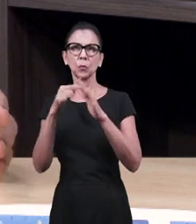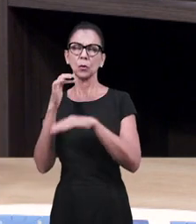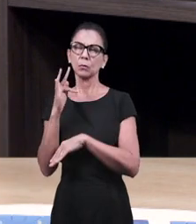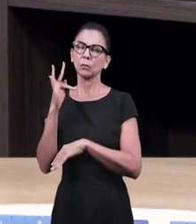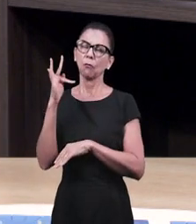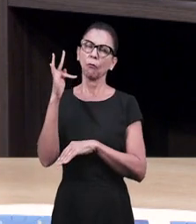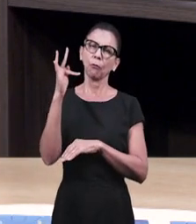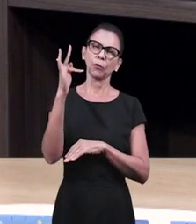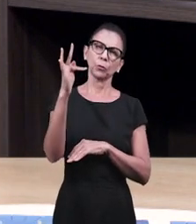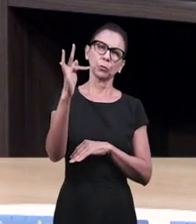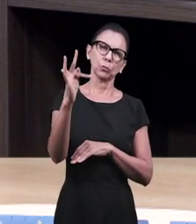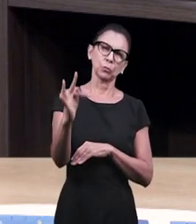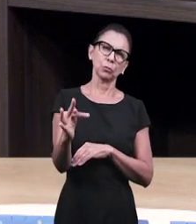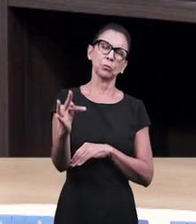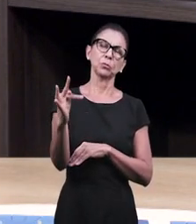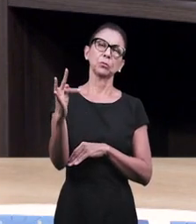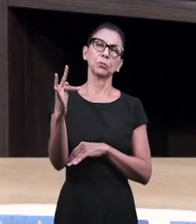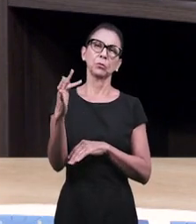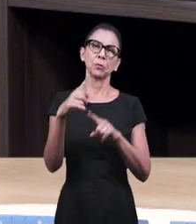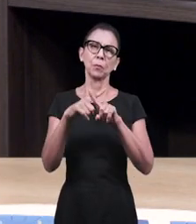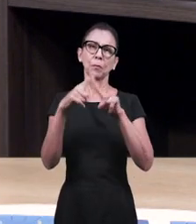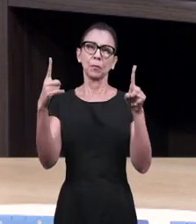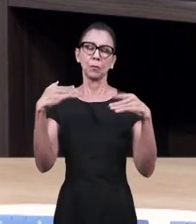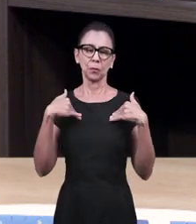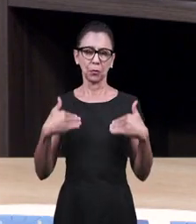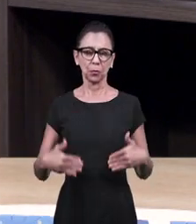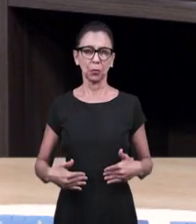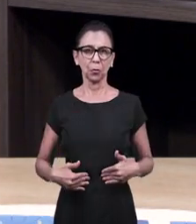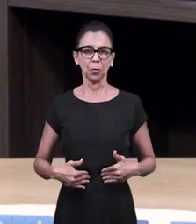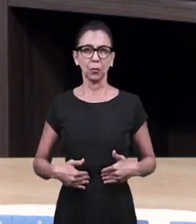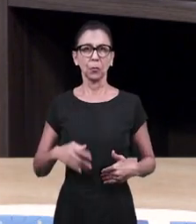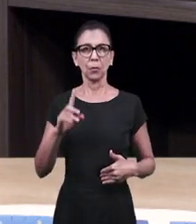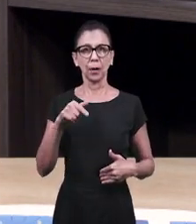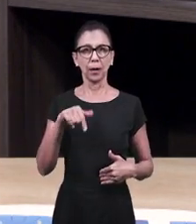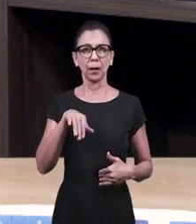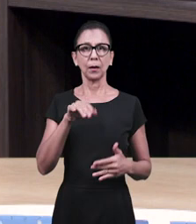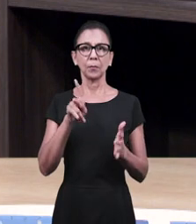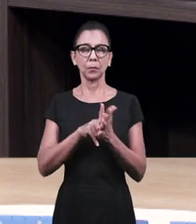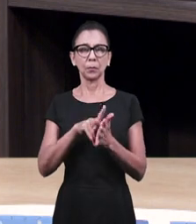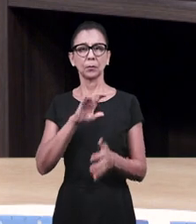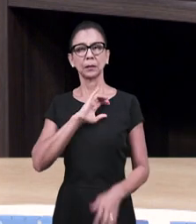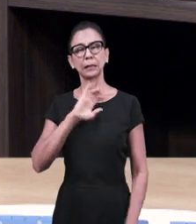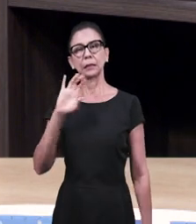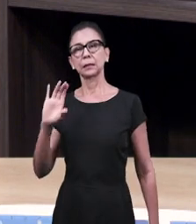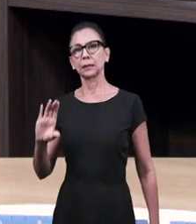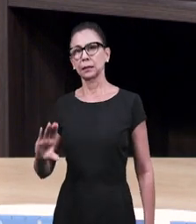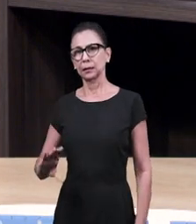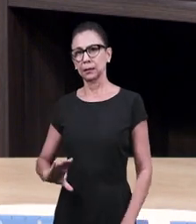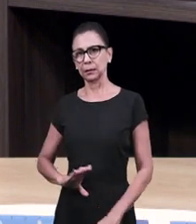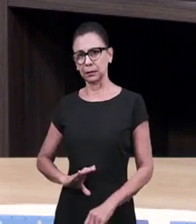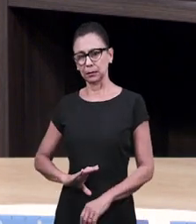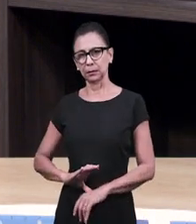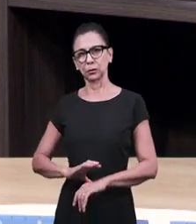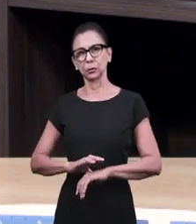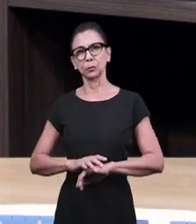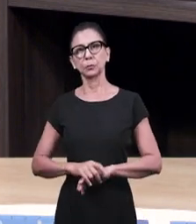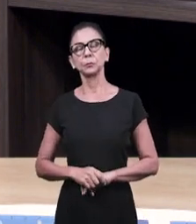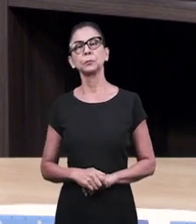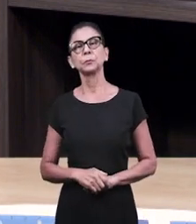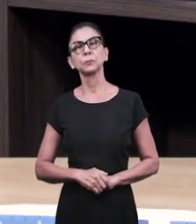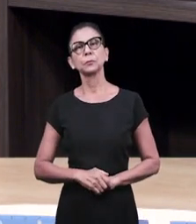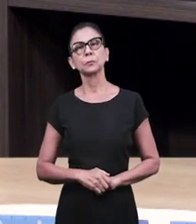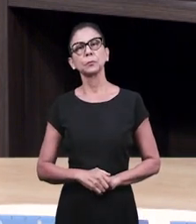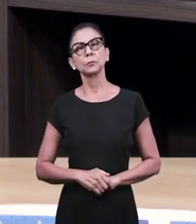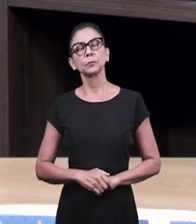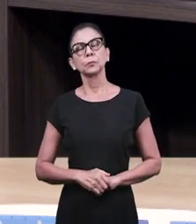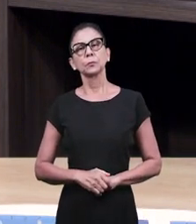futuras, mas o corpo é de Cristo. Pastor Antônio Carlos, no programa passado, nós